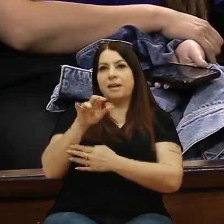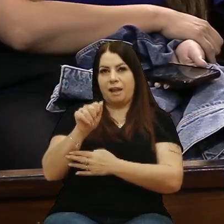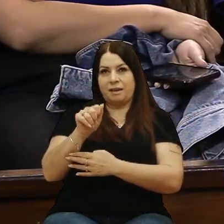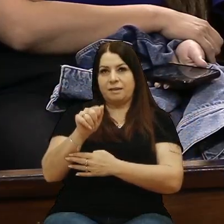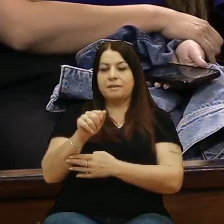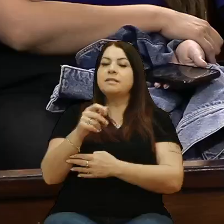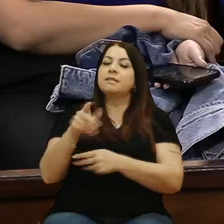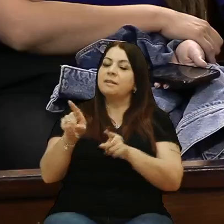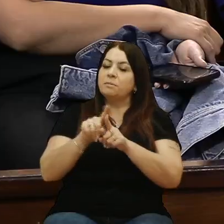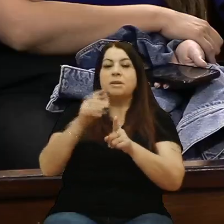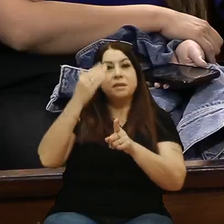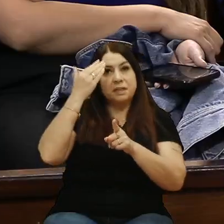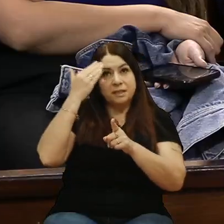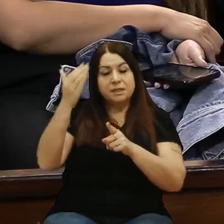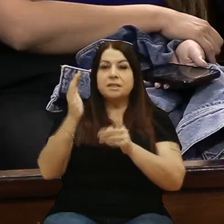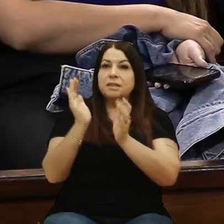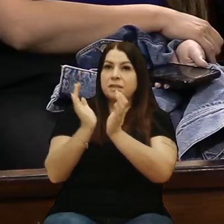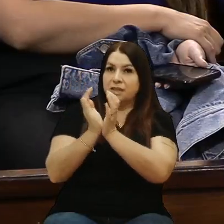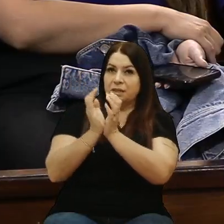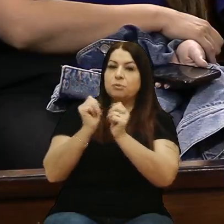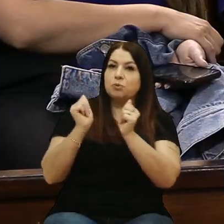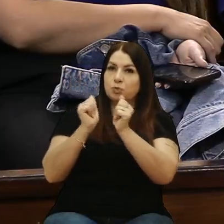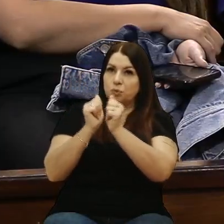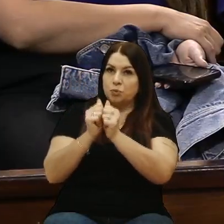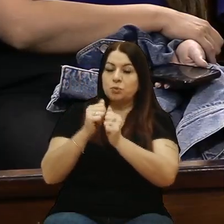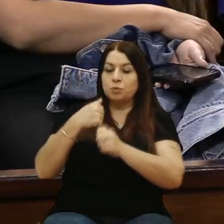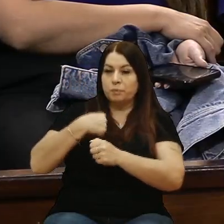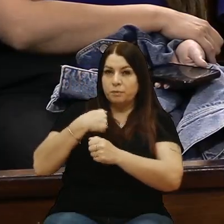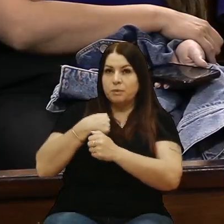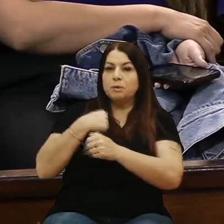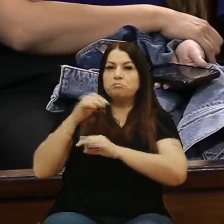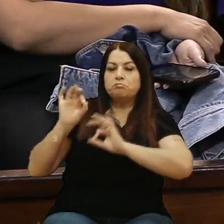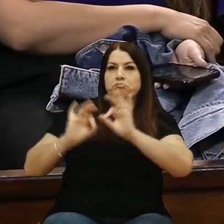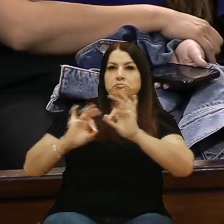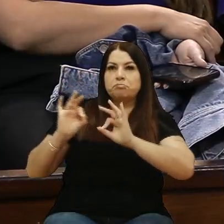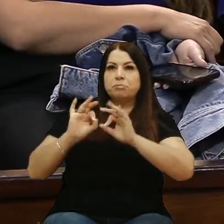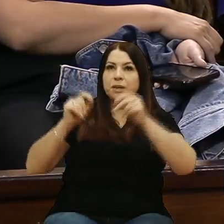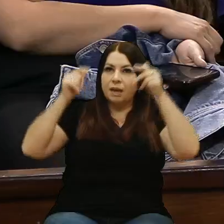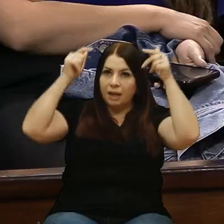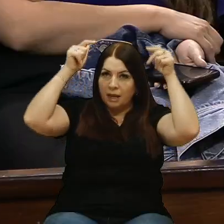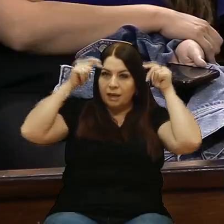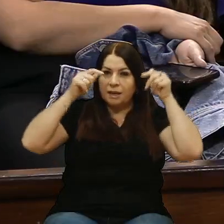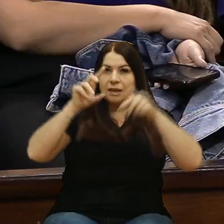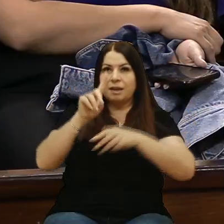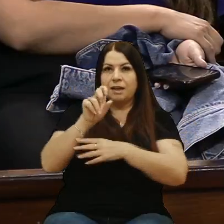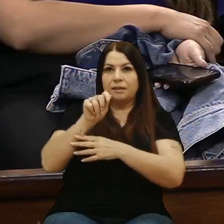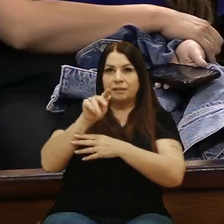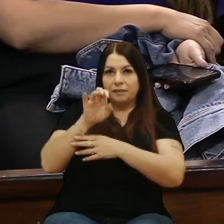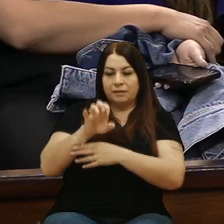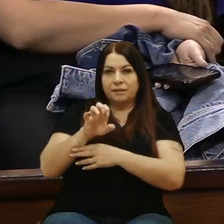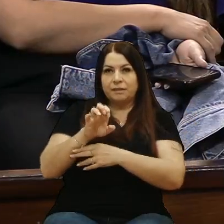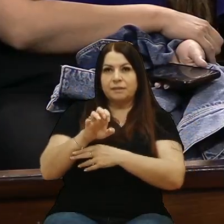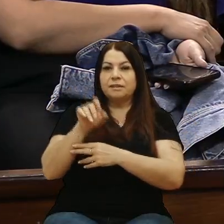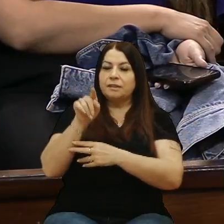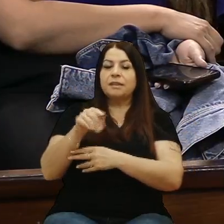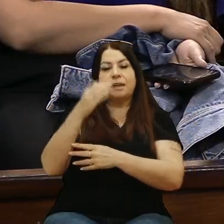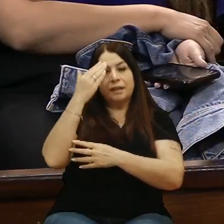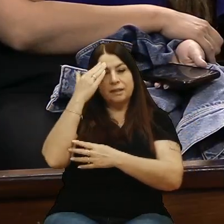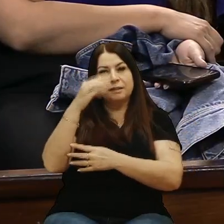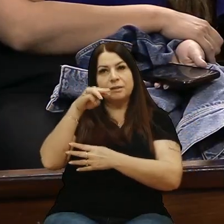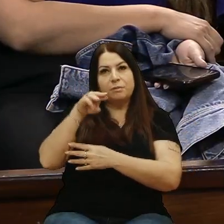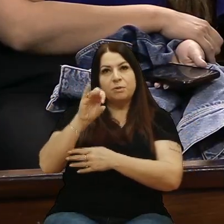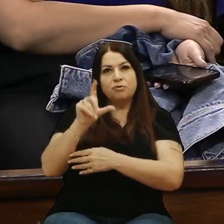queria agradecer à equipe que, juntamente comigo, preparou a rainha Daiane Girelli. Agradecer ao